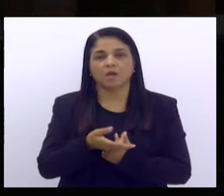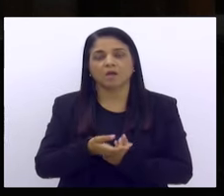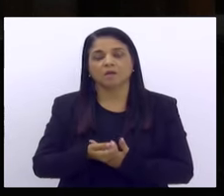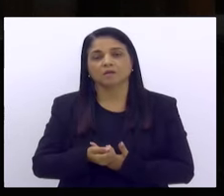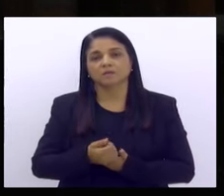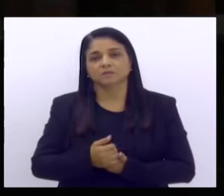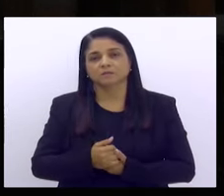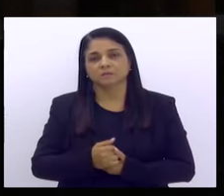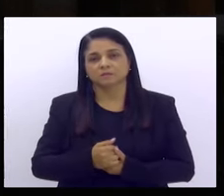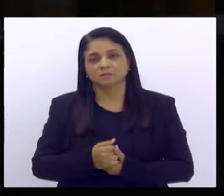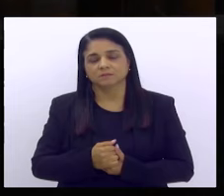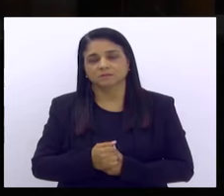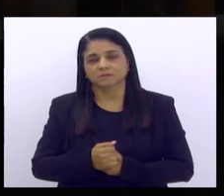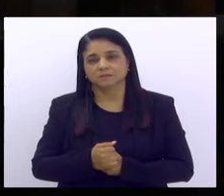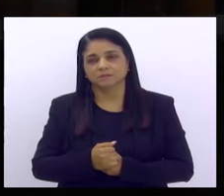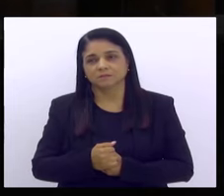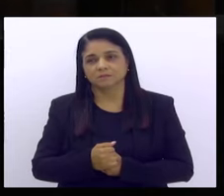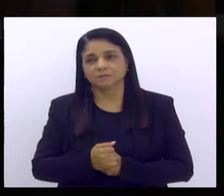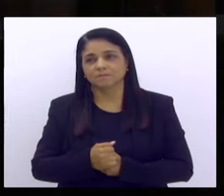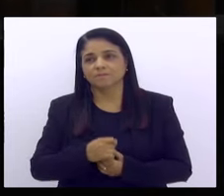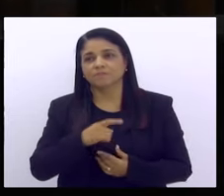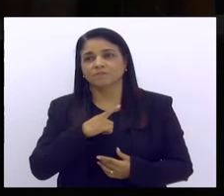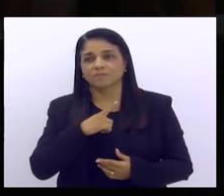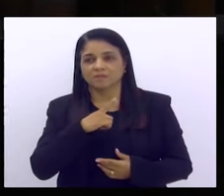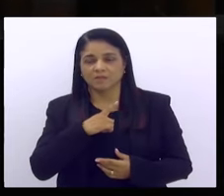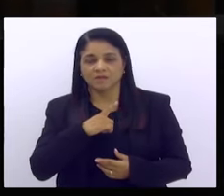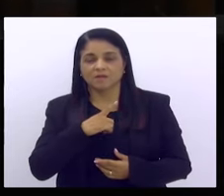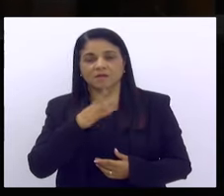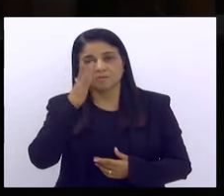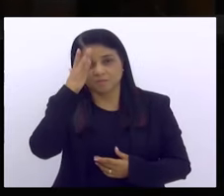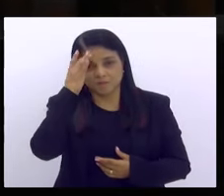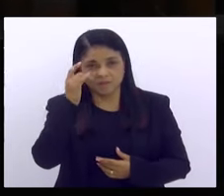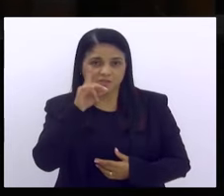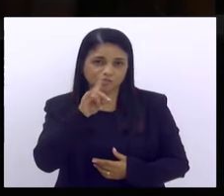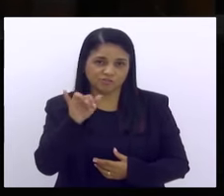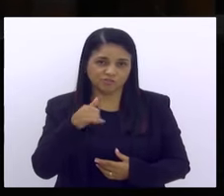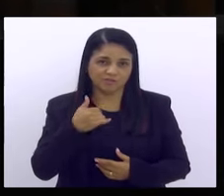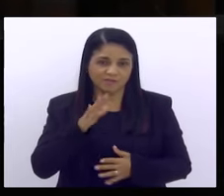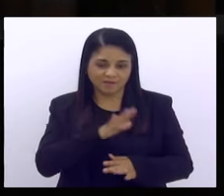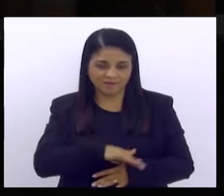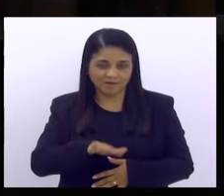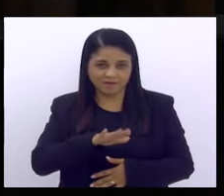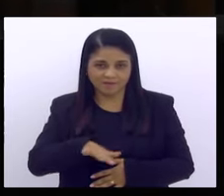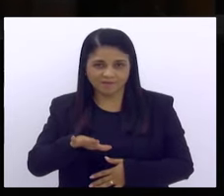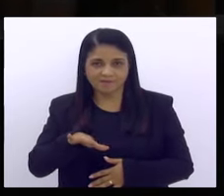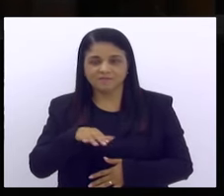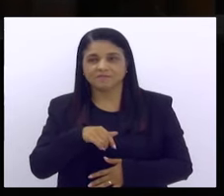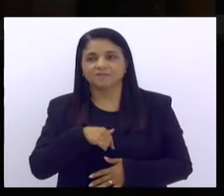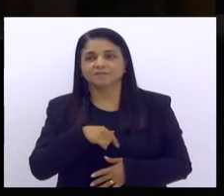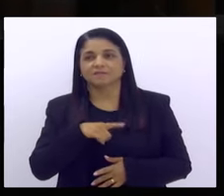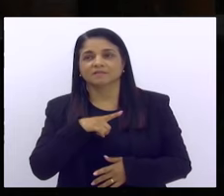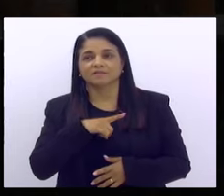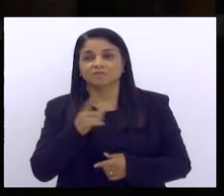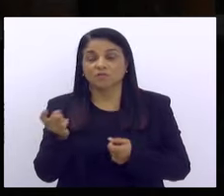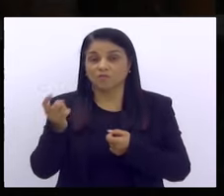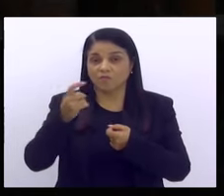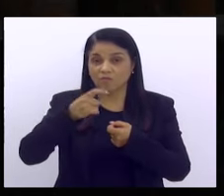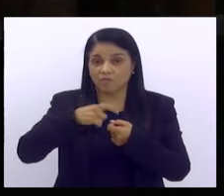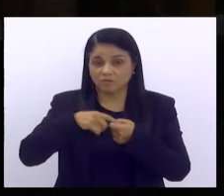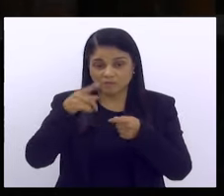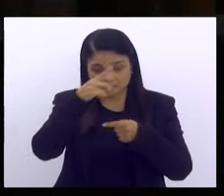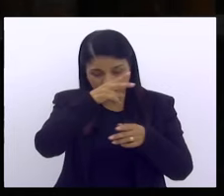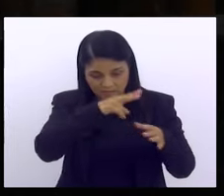13, né? 12 de outubro é amanhã, dia da criança, e quando voltarmos na